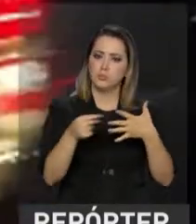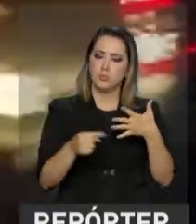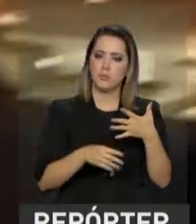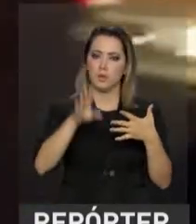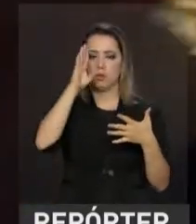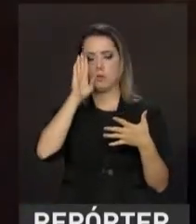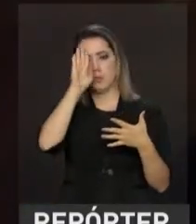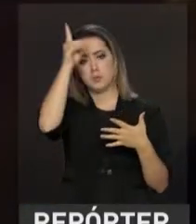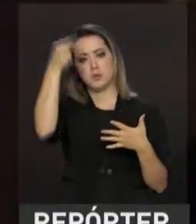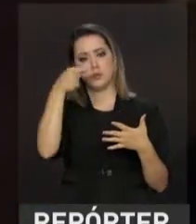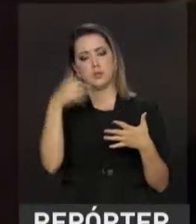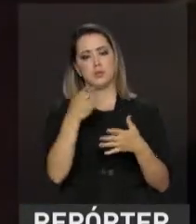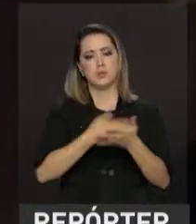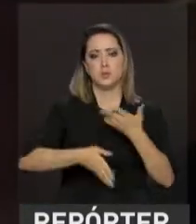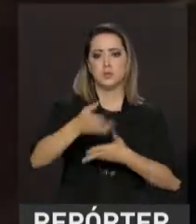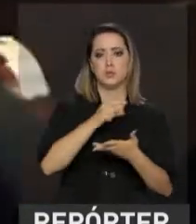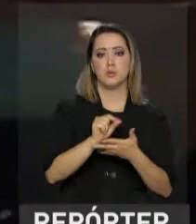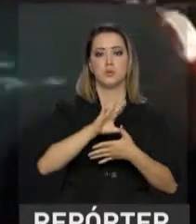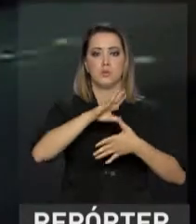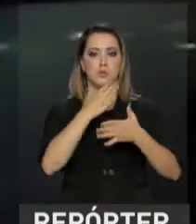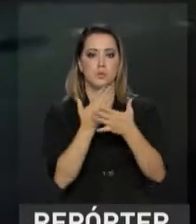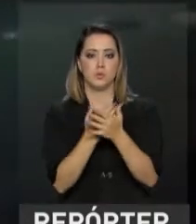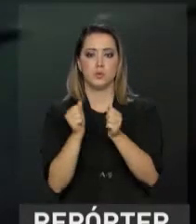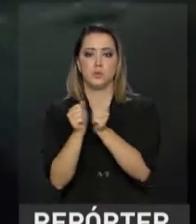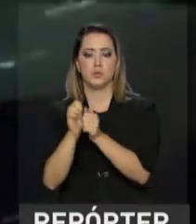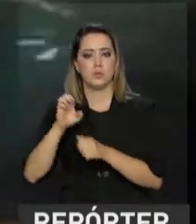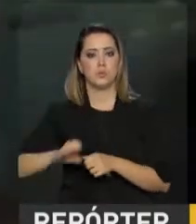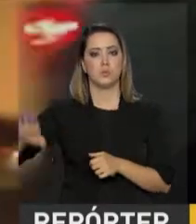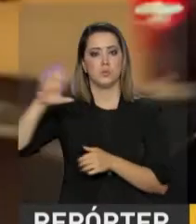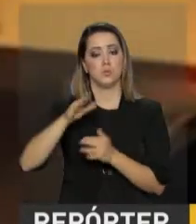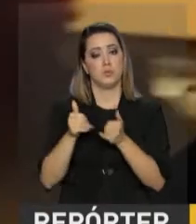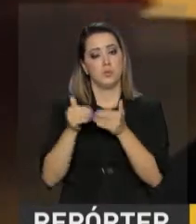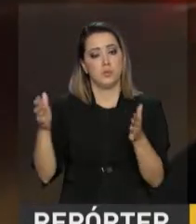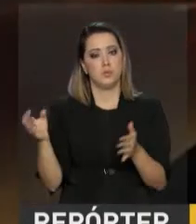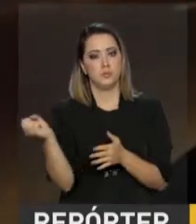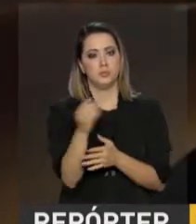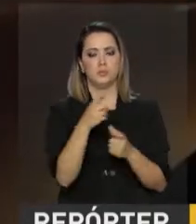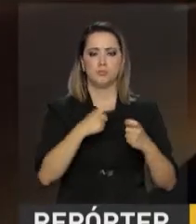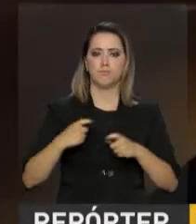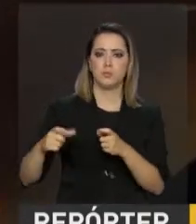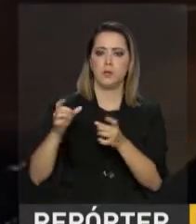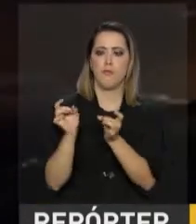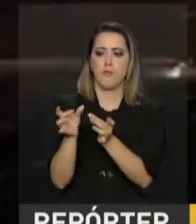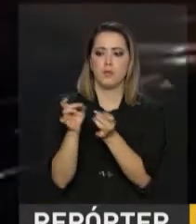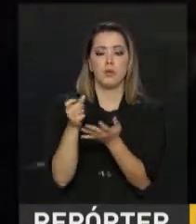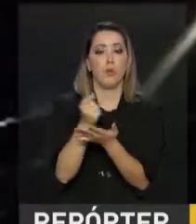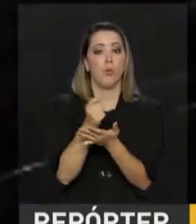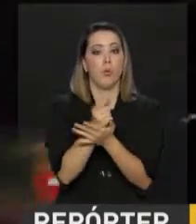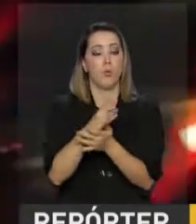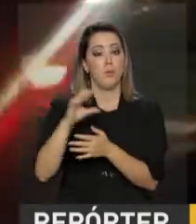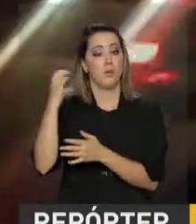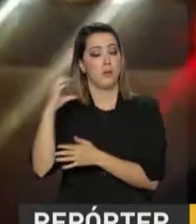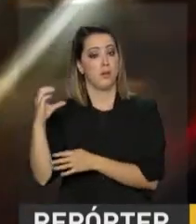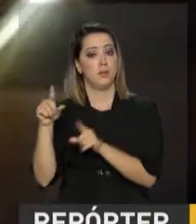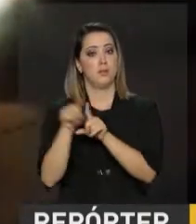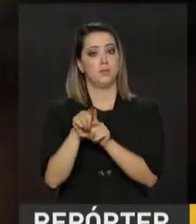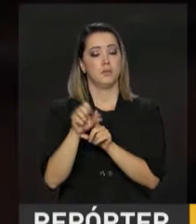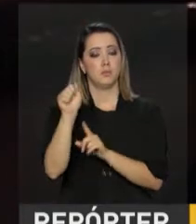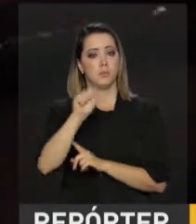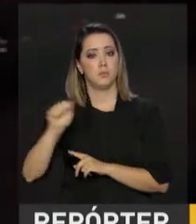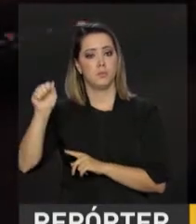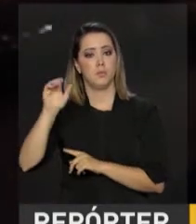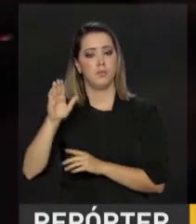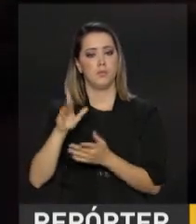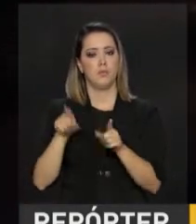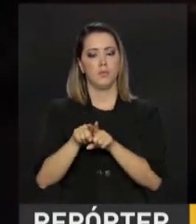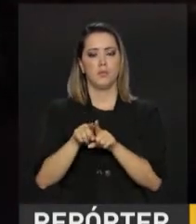as negociações do Mercosul com a União Europeia e para a abertura de novos mercados com o Canadá e com países asiáticos. A